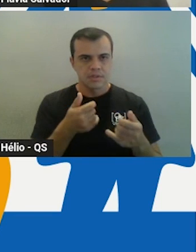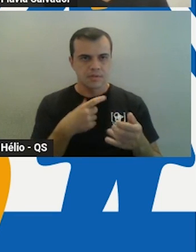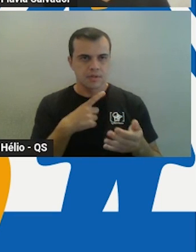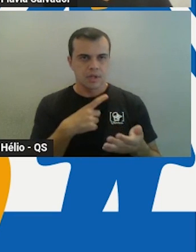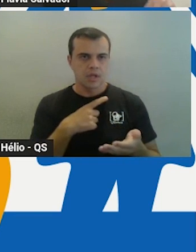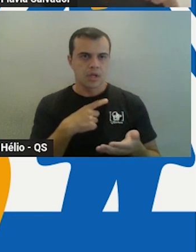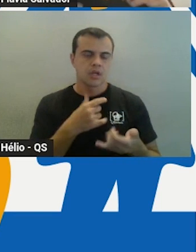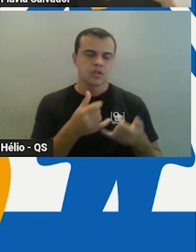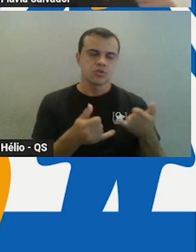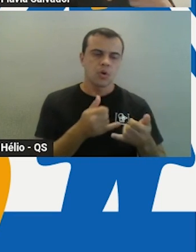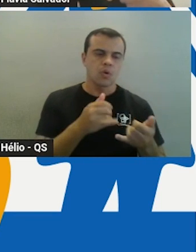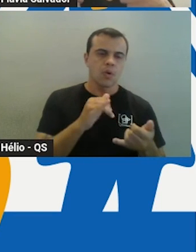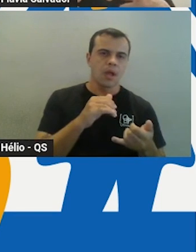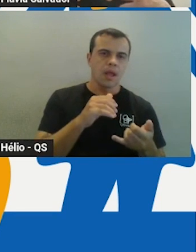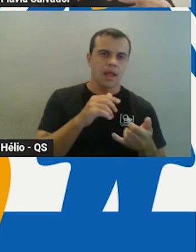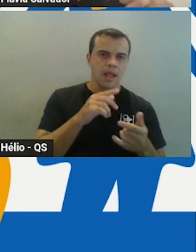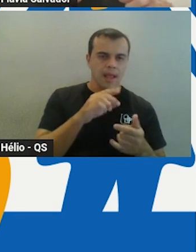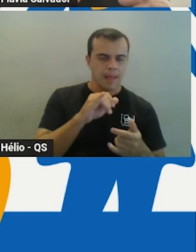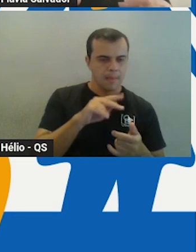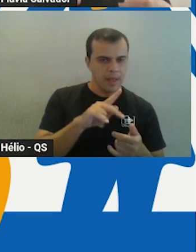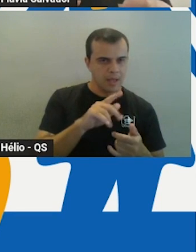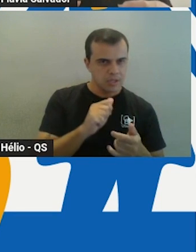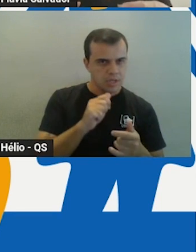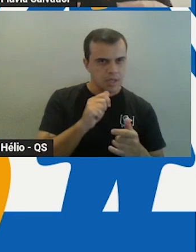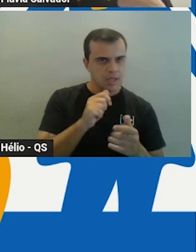na escola, mas aí ele pode fazer